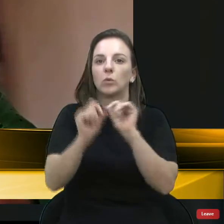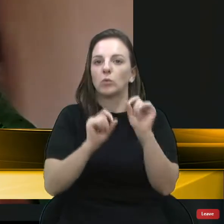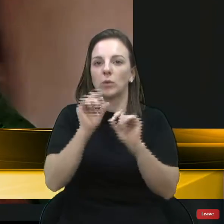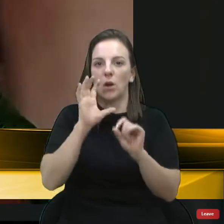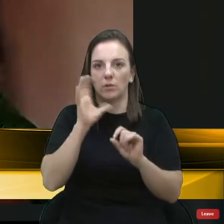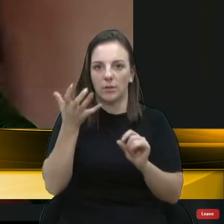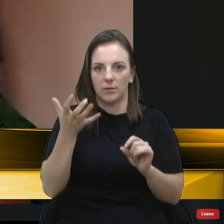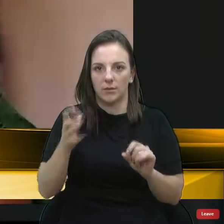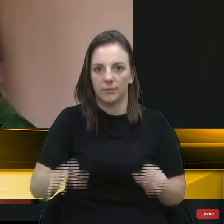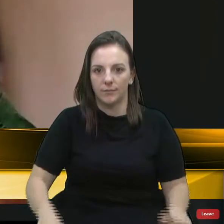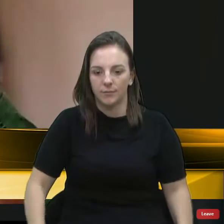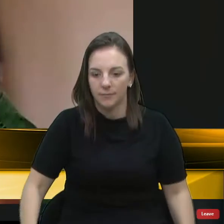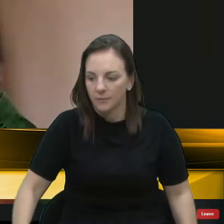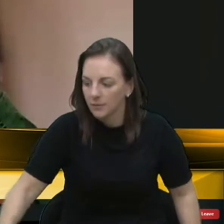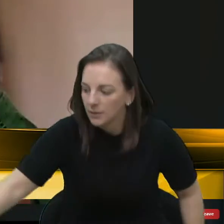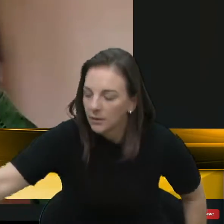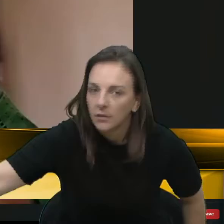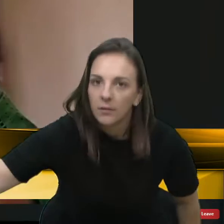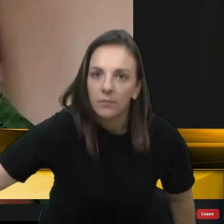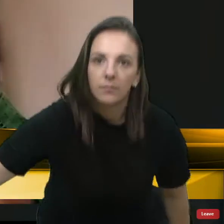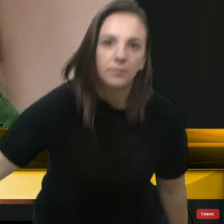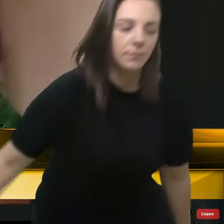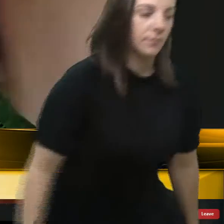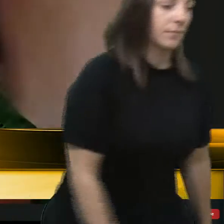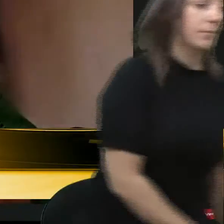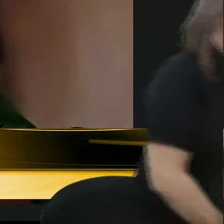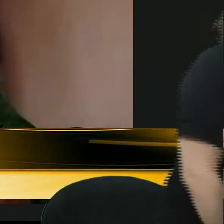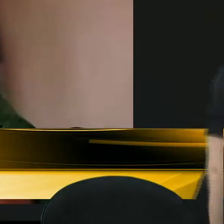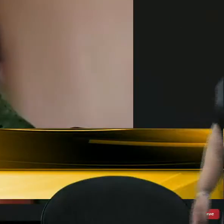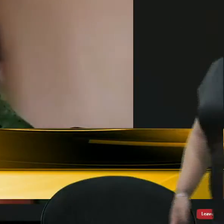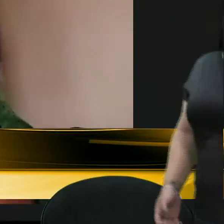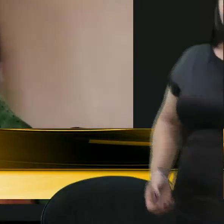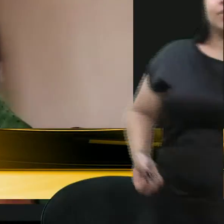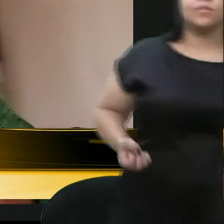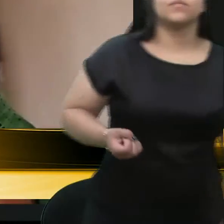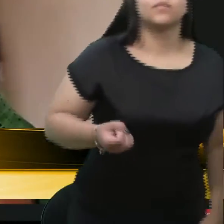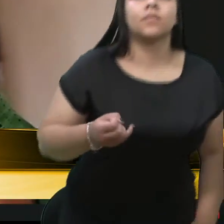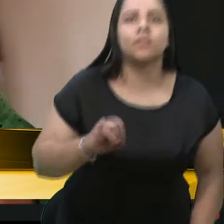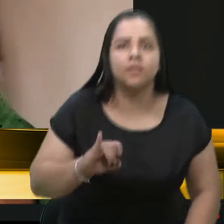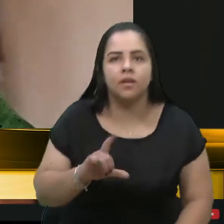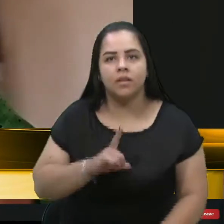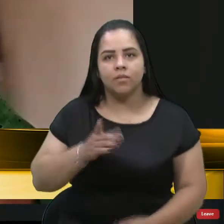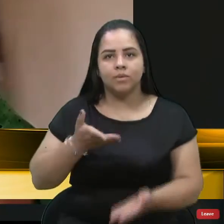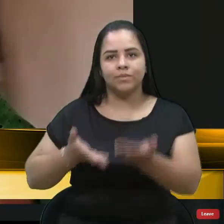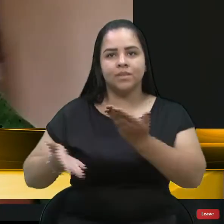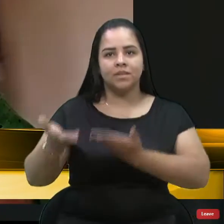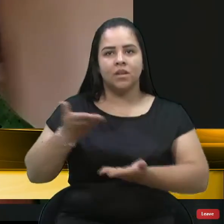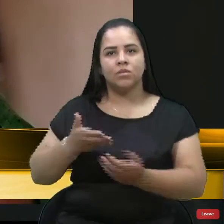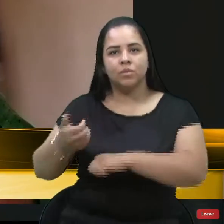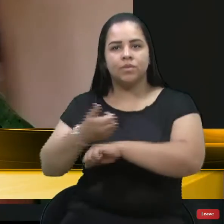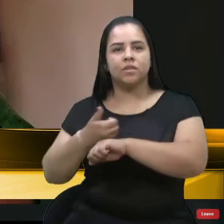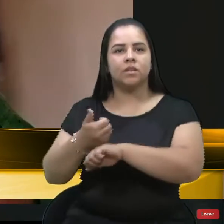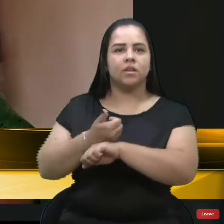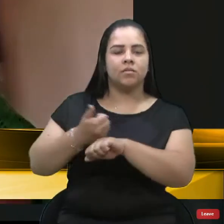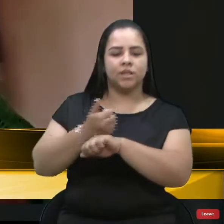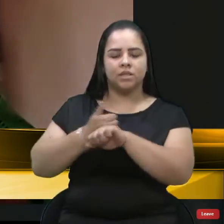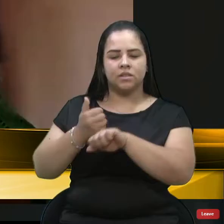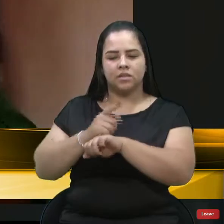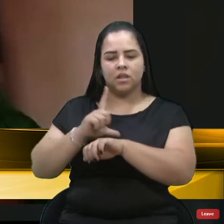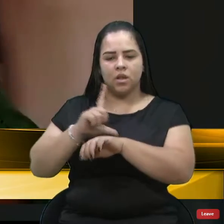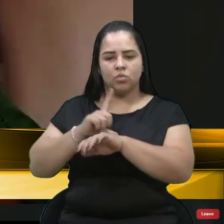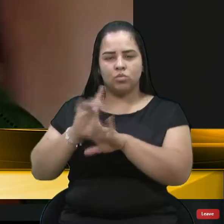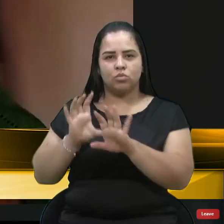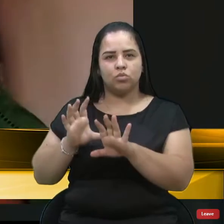mas quando há uma integração de profissionais por uma série de comportamentos que essas crianças apresentam, né?